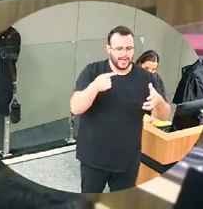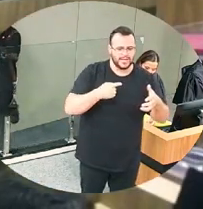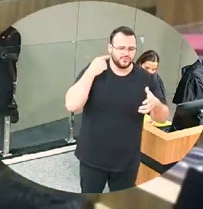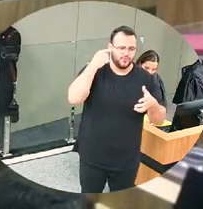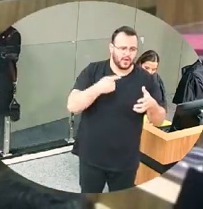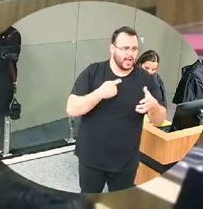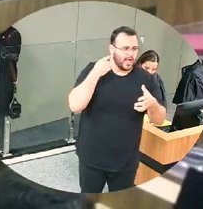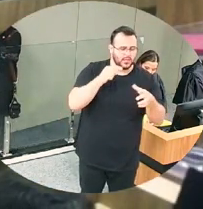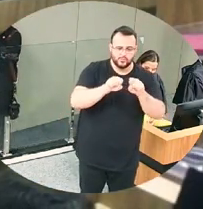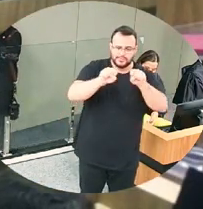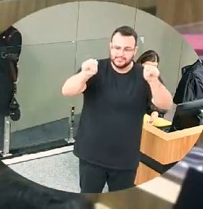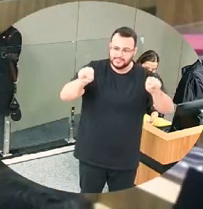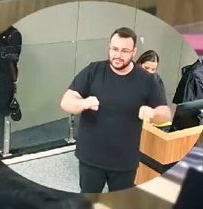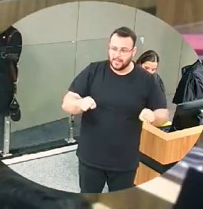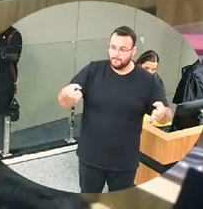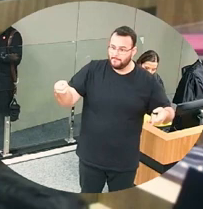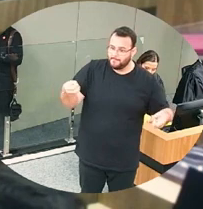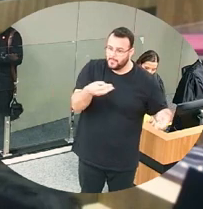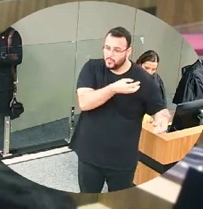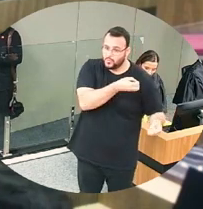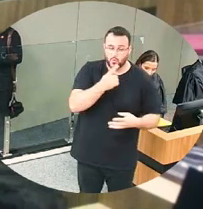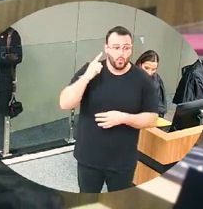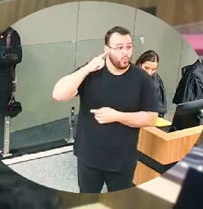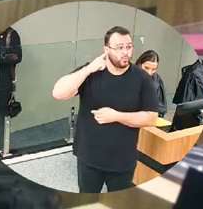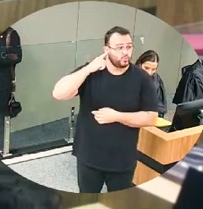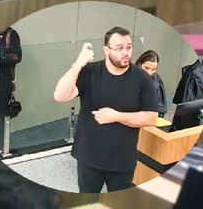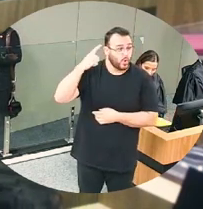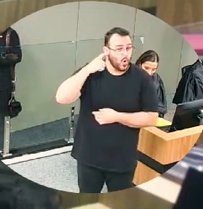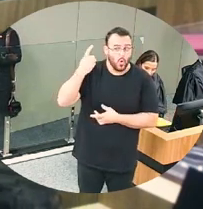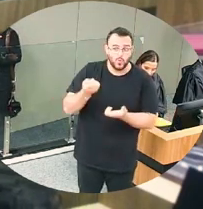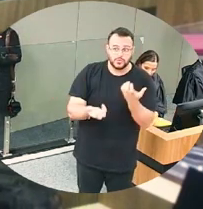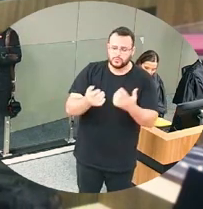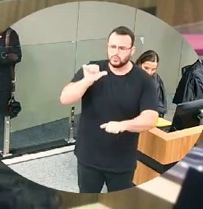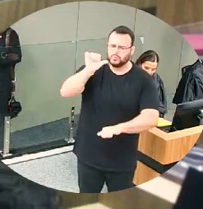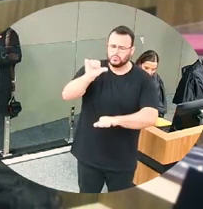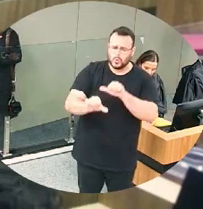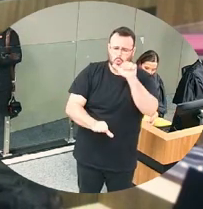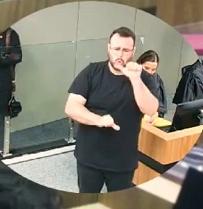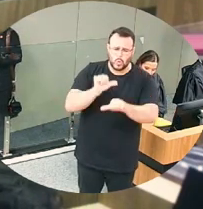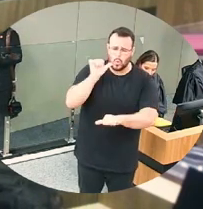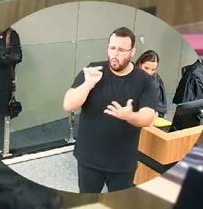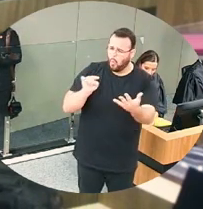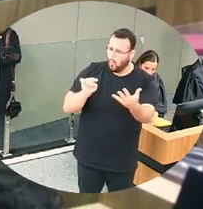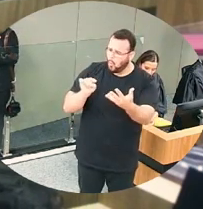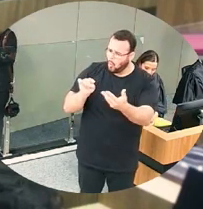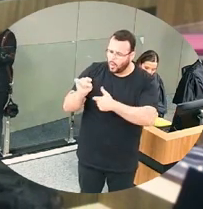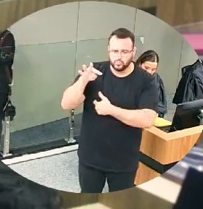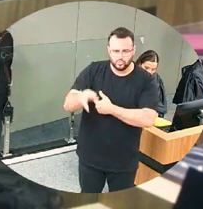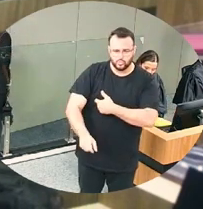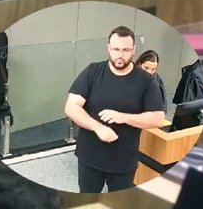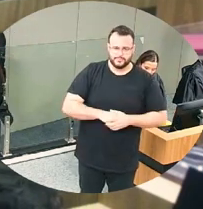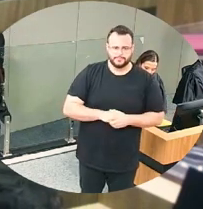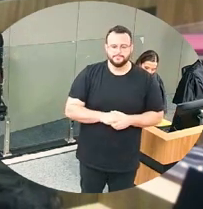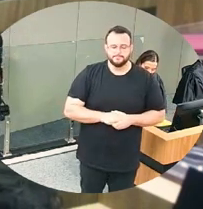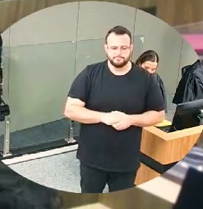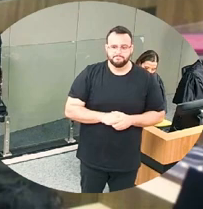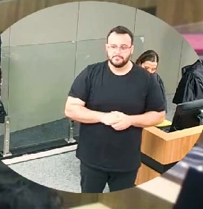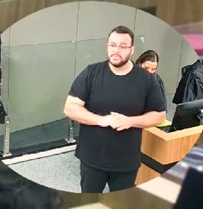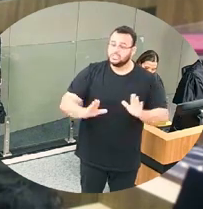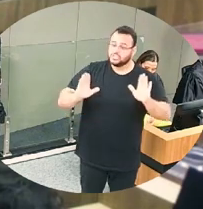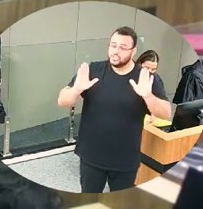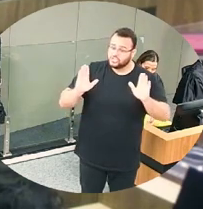sistema mais moderno de de de alarme de incêndio trocamos tudo né já deixamos